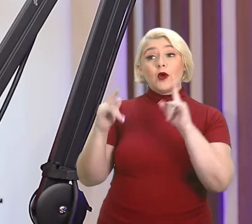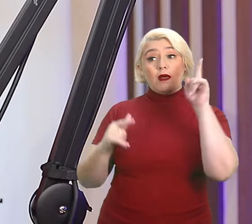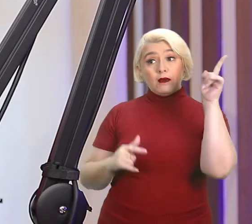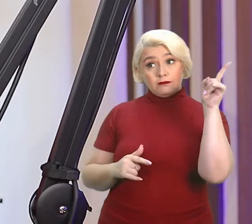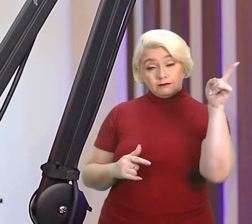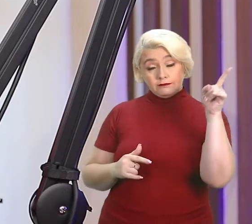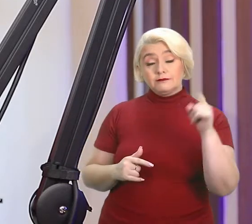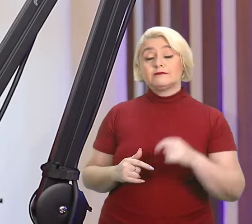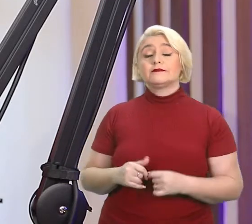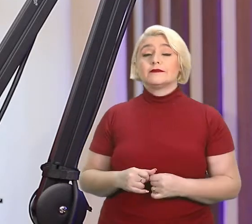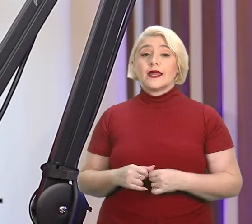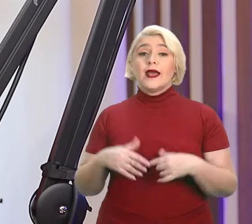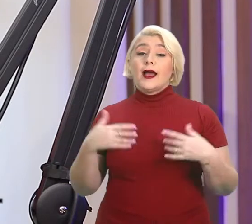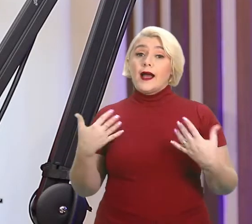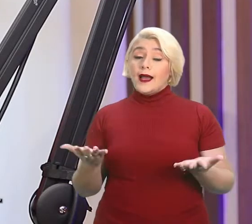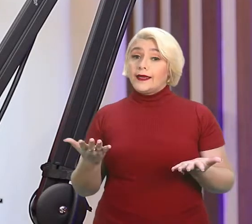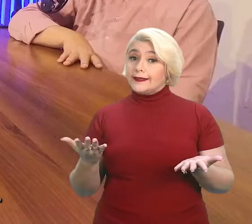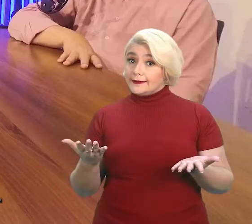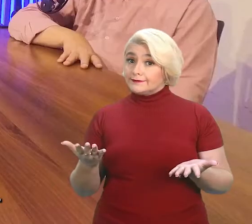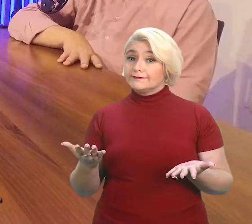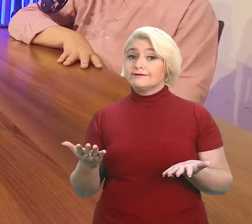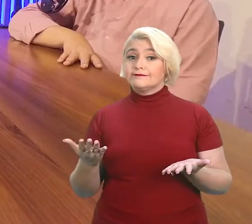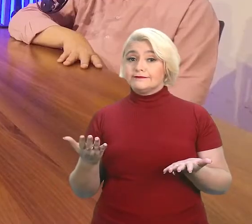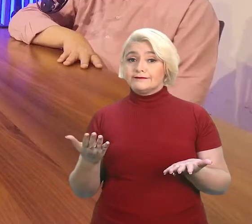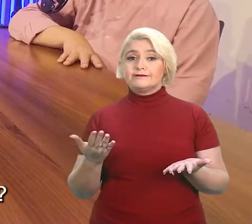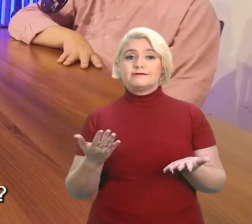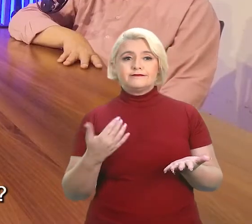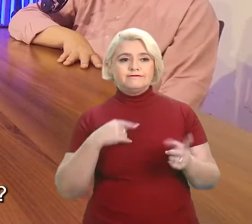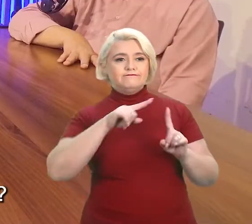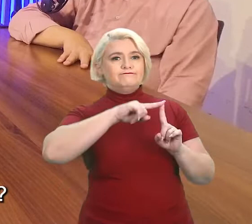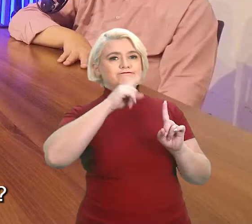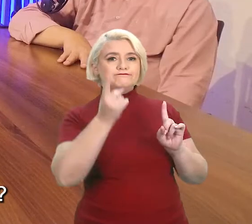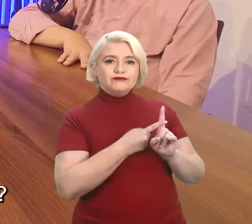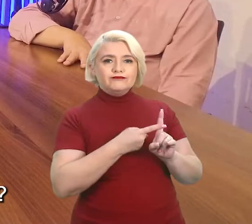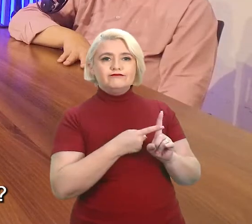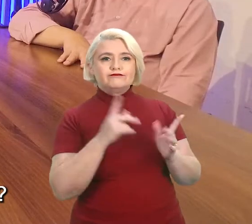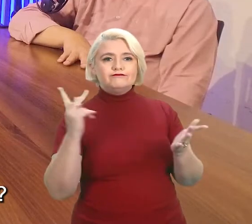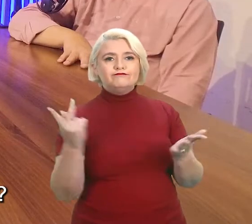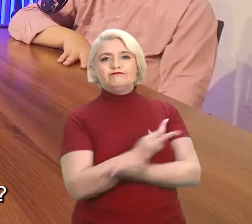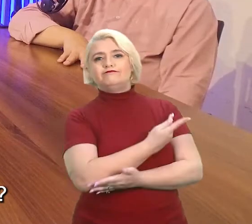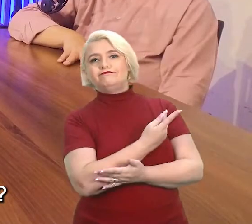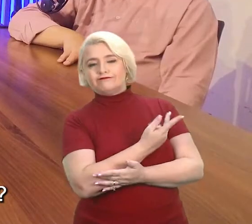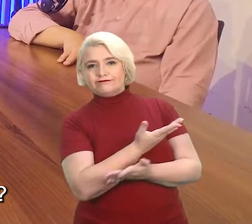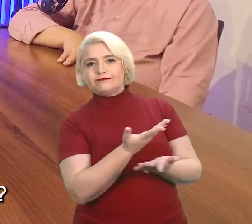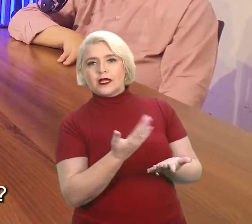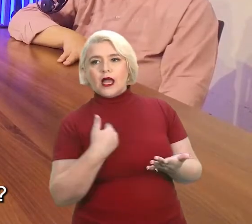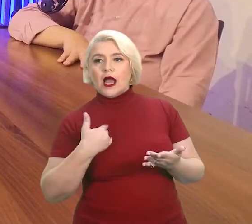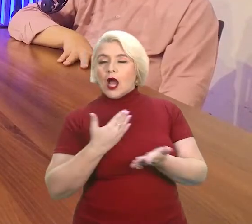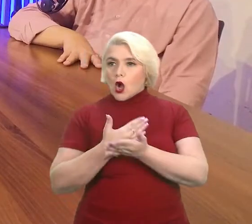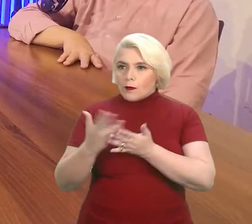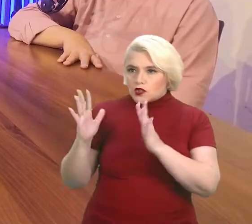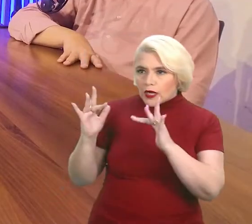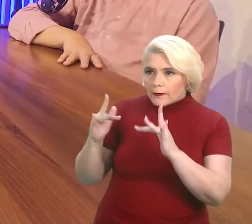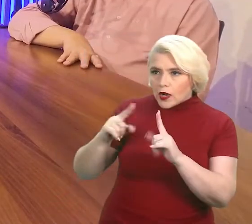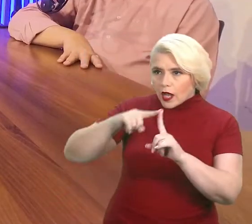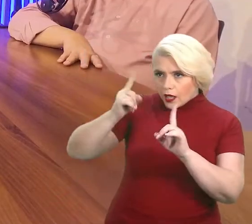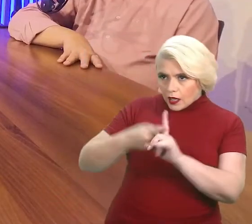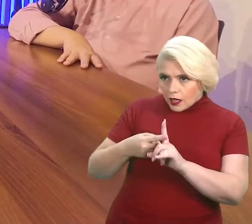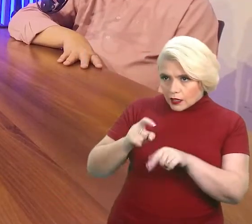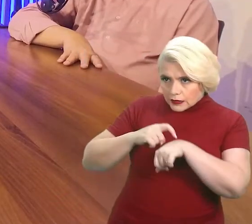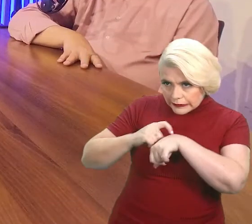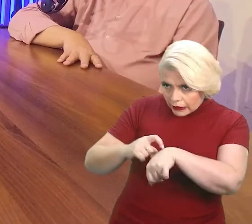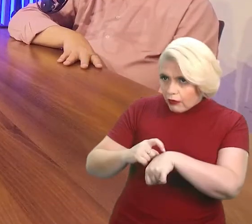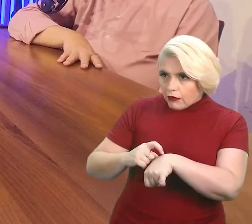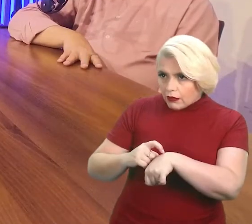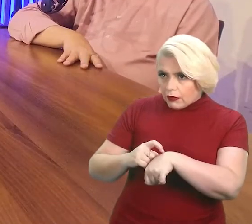aí eu arrumei a minha primeira filha. Você começou a namorar e engravidou? Exato. Rapidinho? No